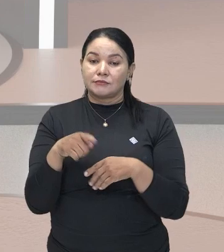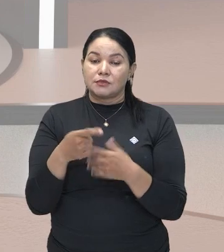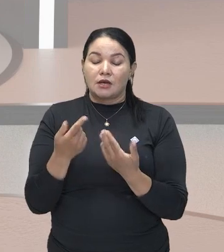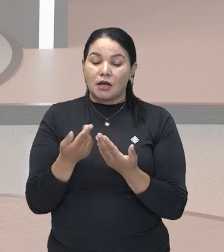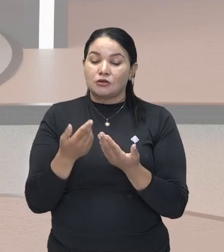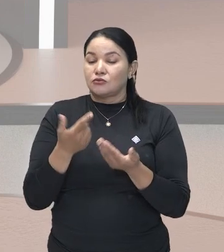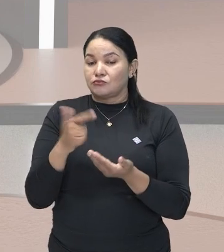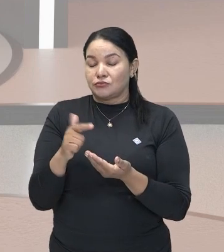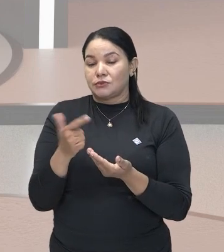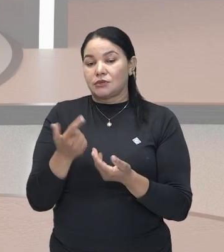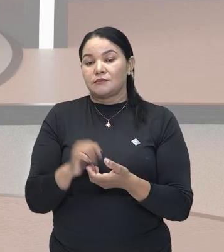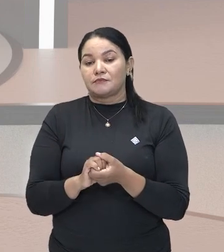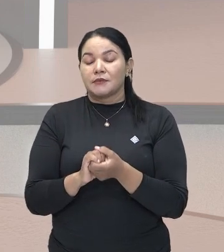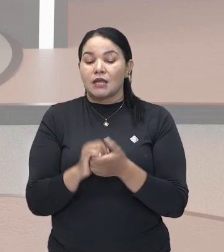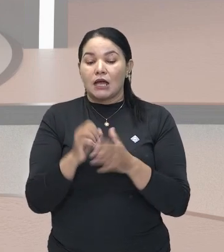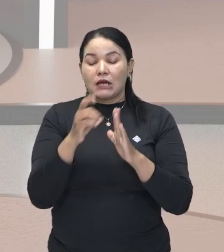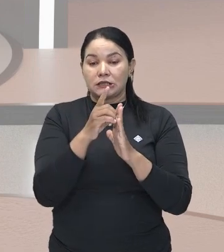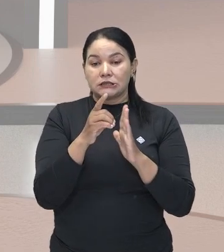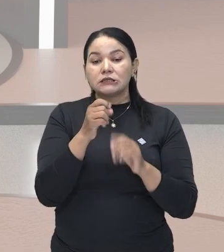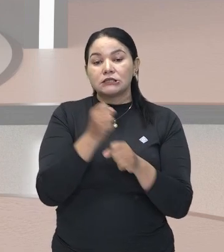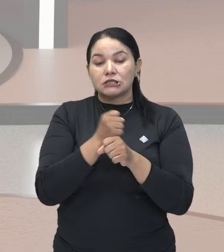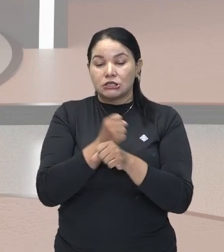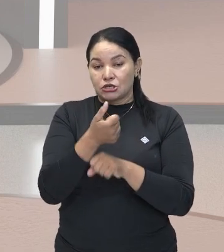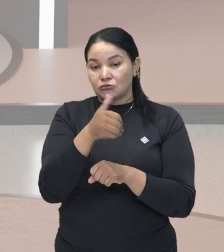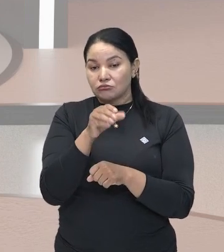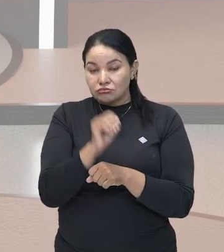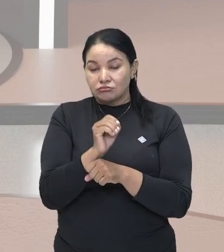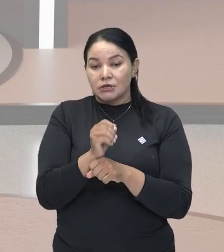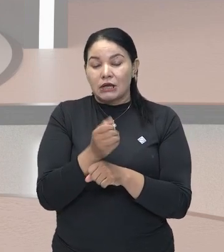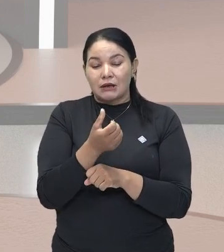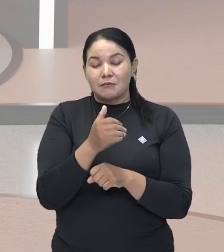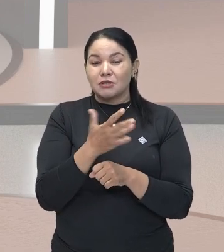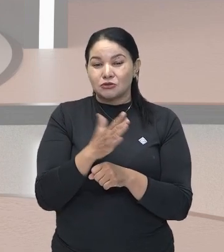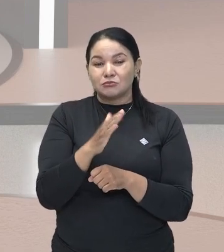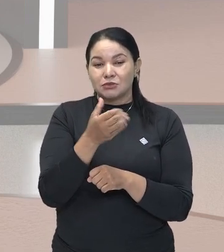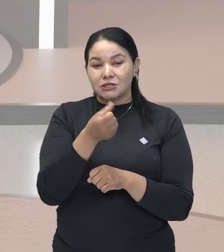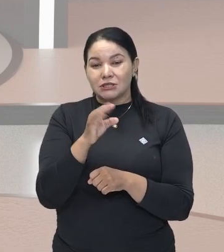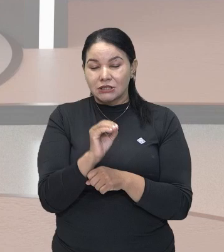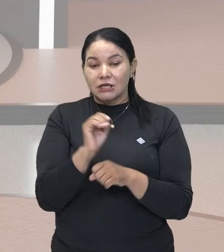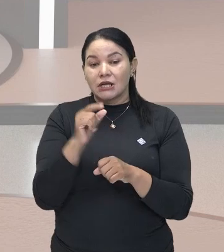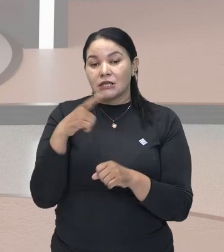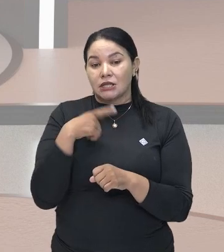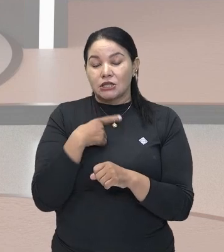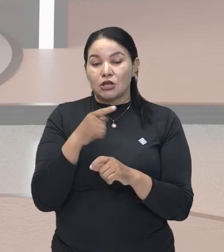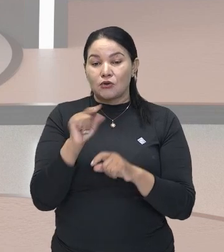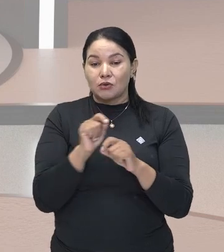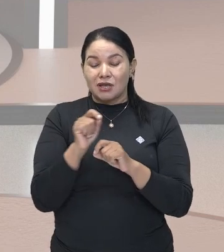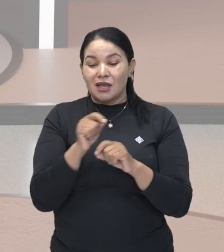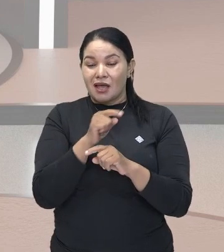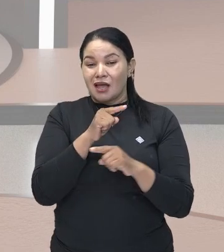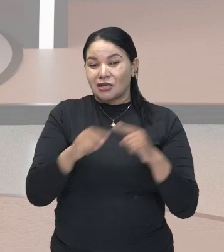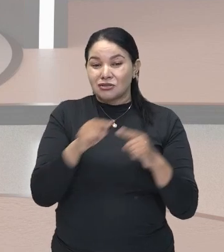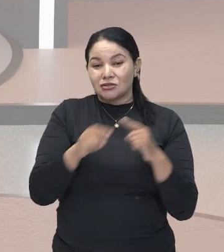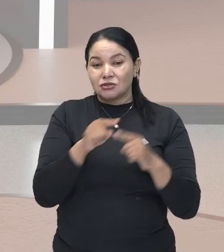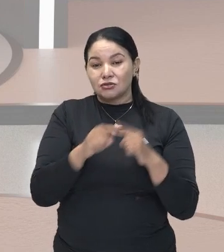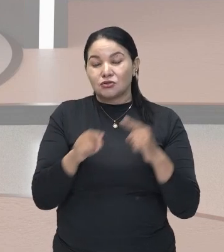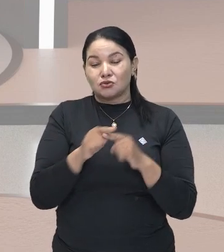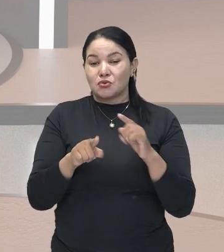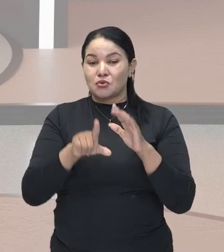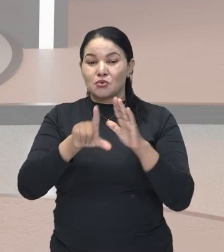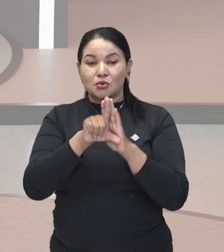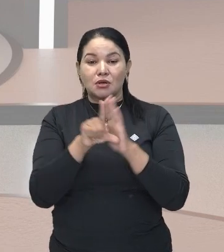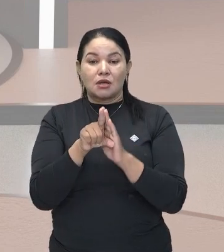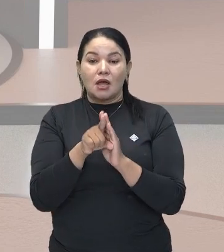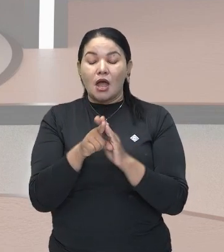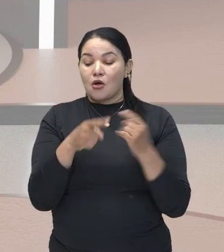de 60, a gente vai verificar que essa questão racial, tá, vai ter restrições legais naquele período contra